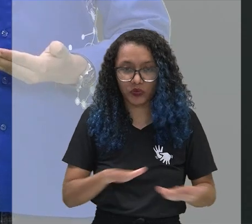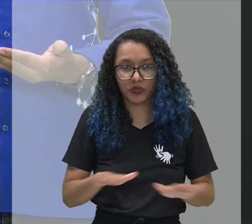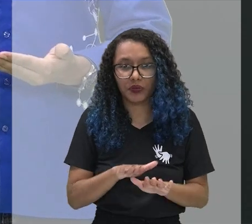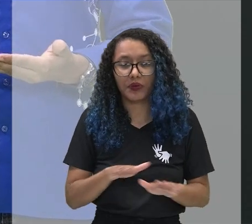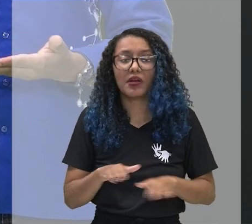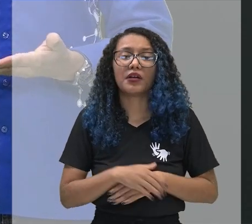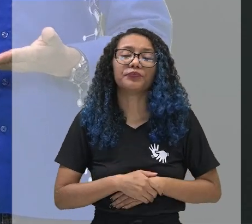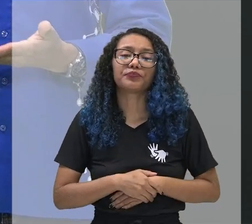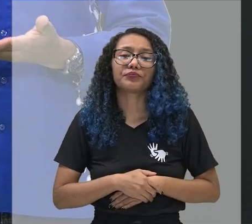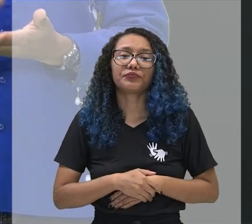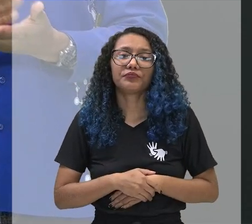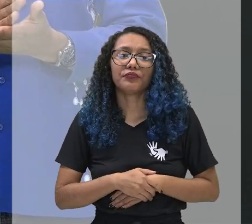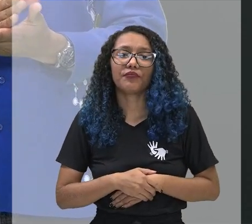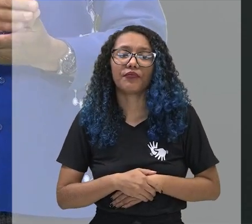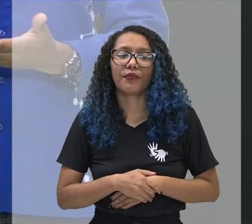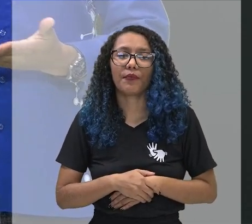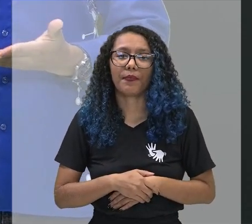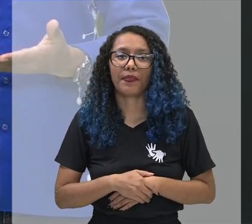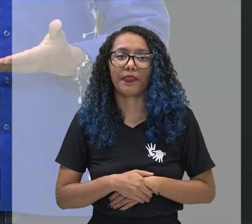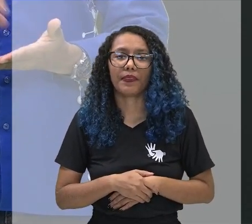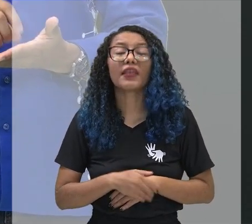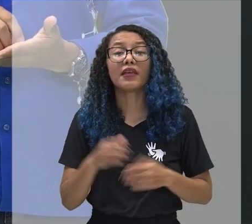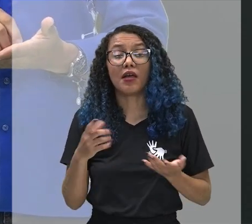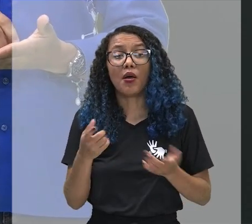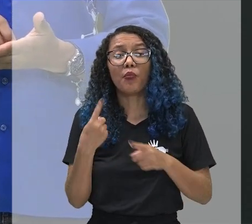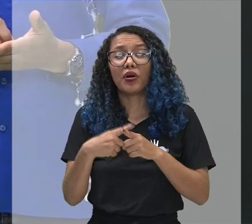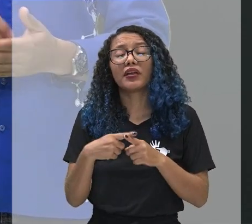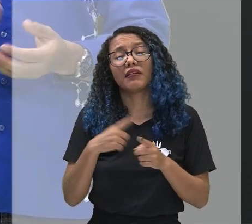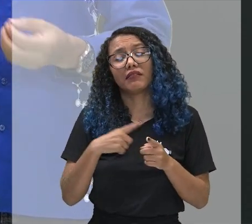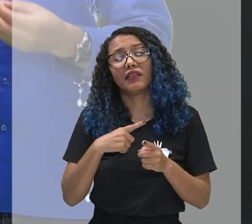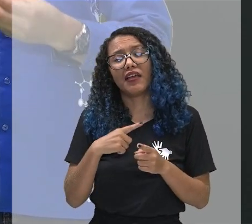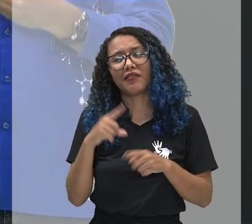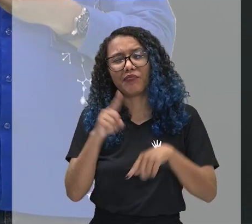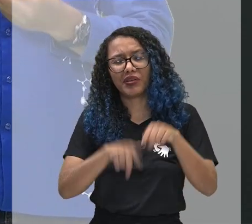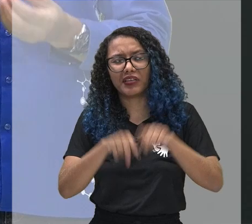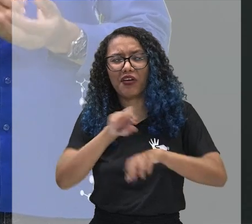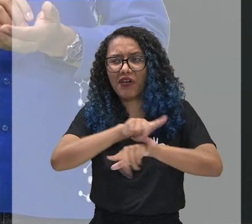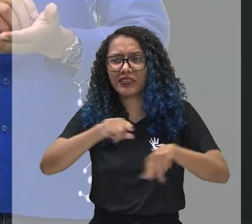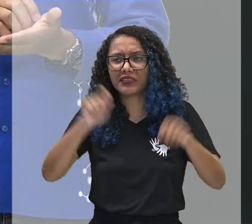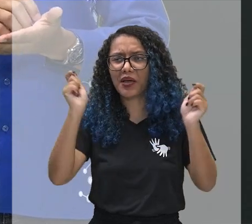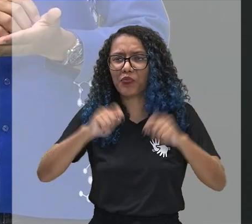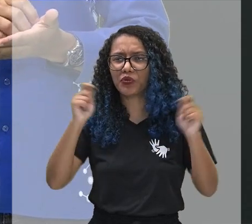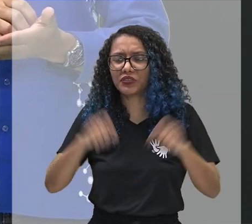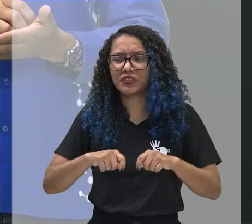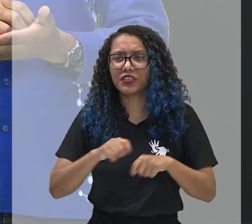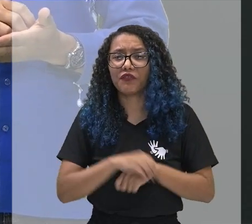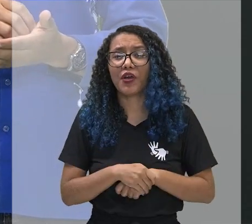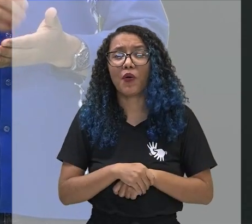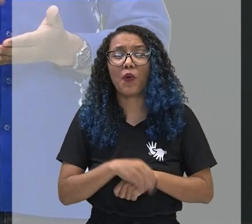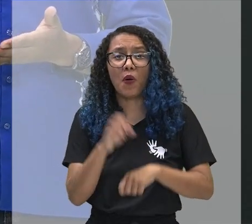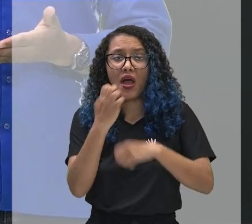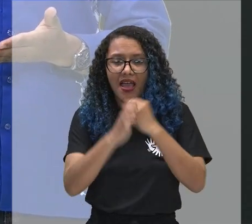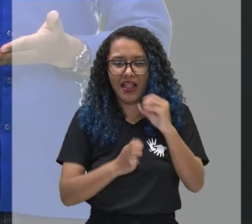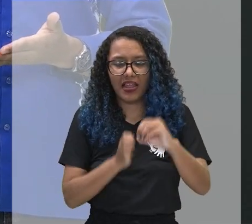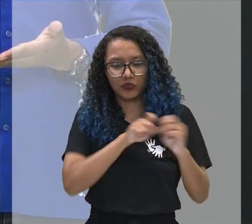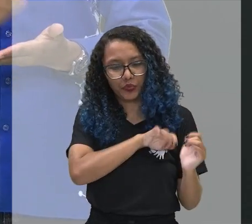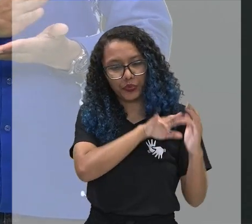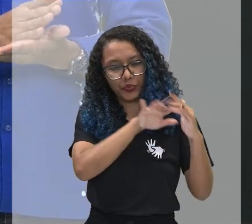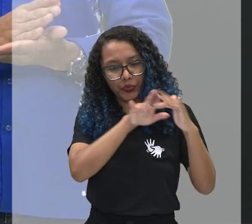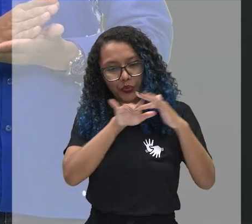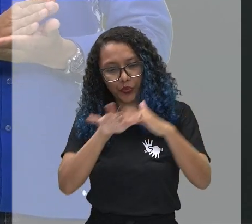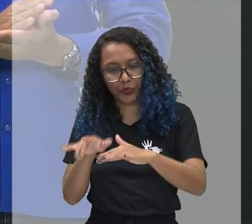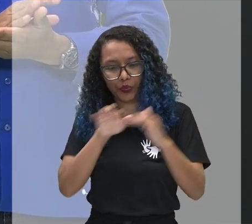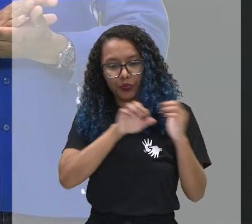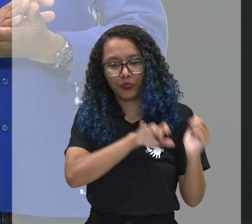que conseguem conduzir uma corrente elétrica, né? Ou seja, uma corrente cheia de elétrons se movimentando